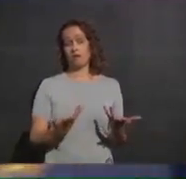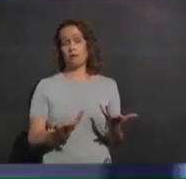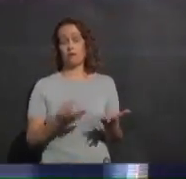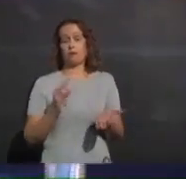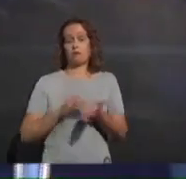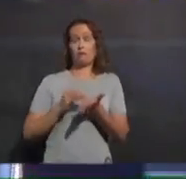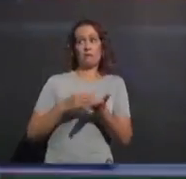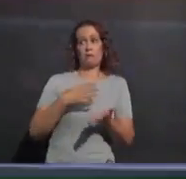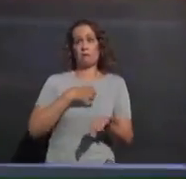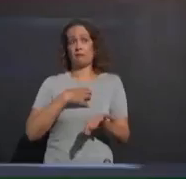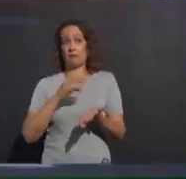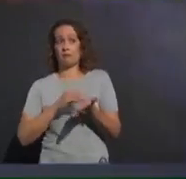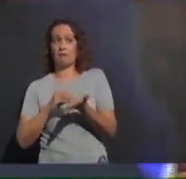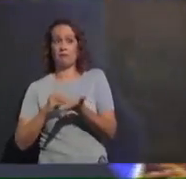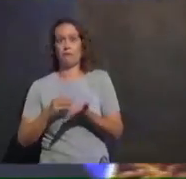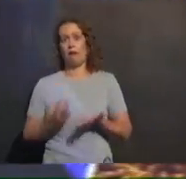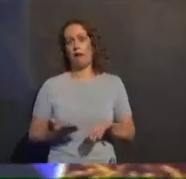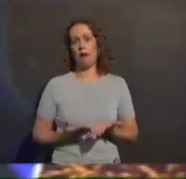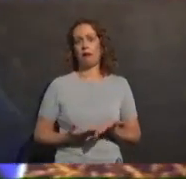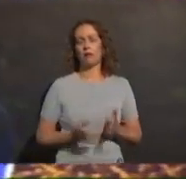acabou.